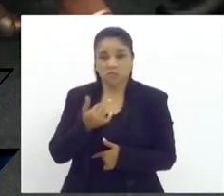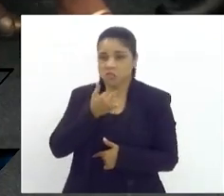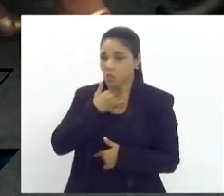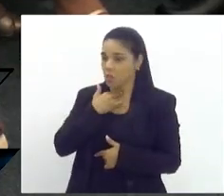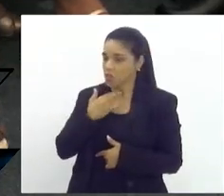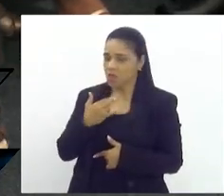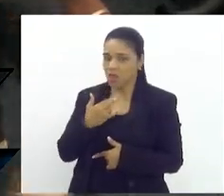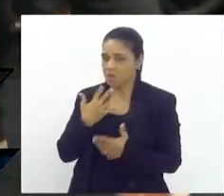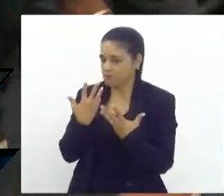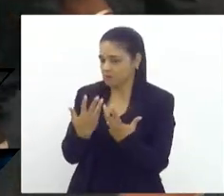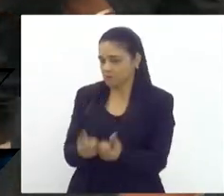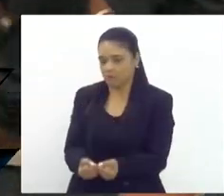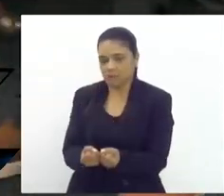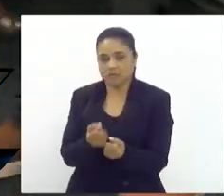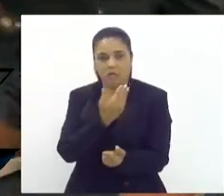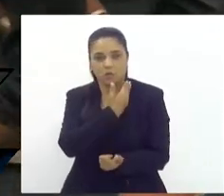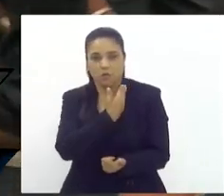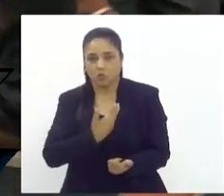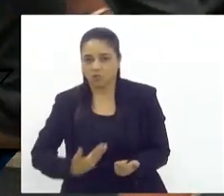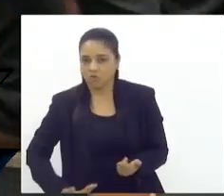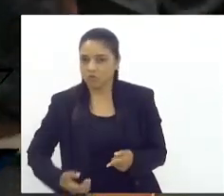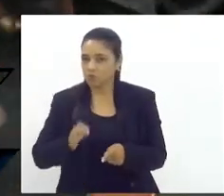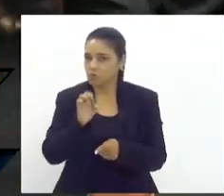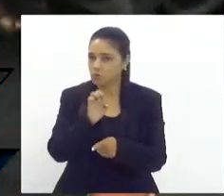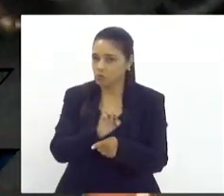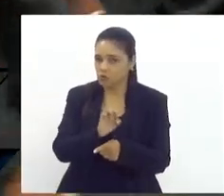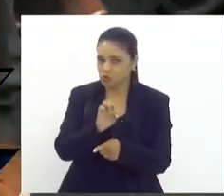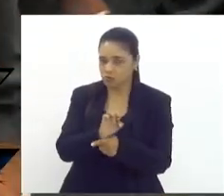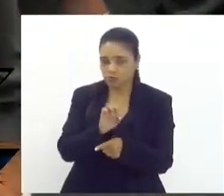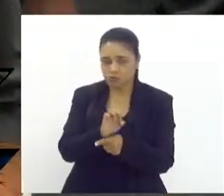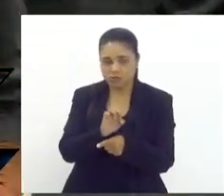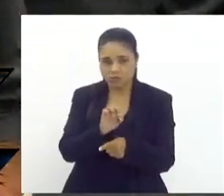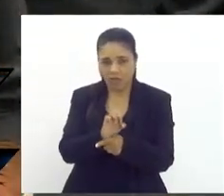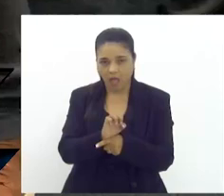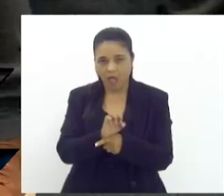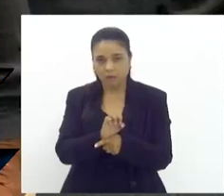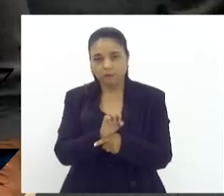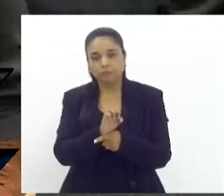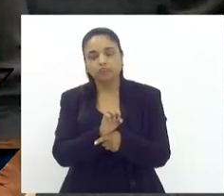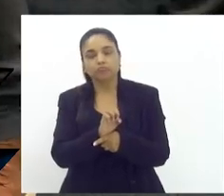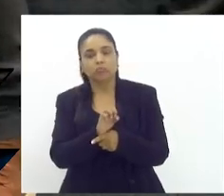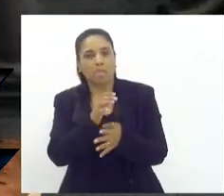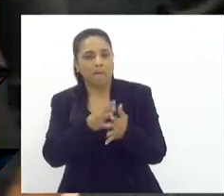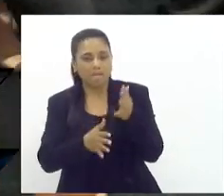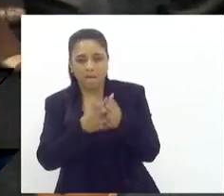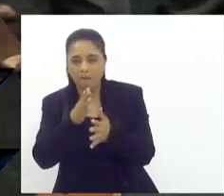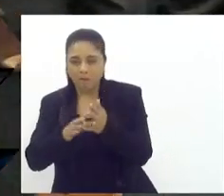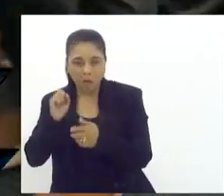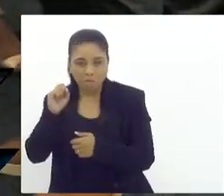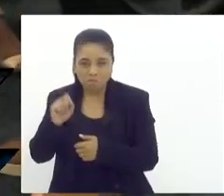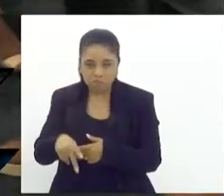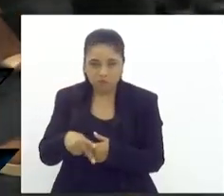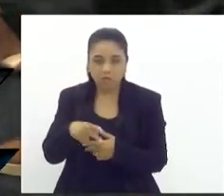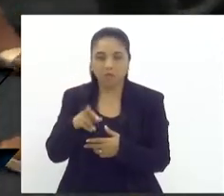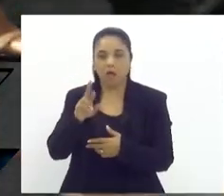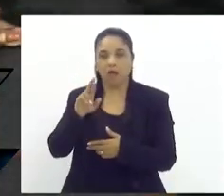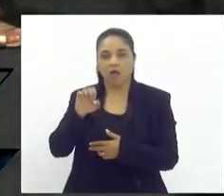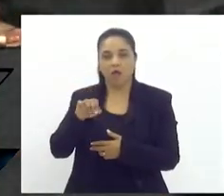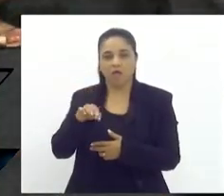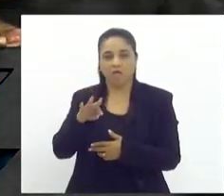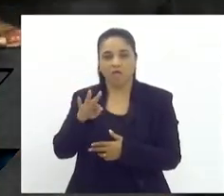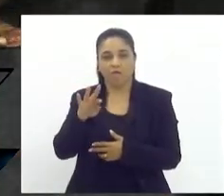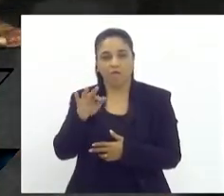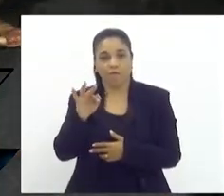aceitar o que o Governo do Estado está fazendo com os aposentados com os reformados com as